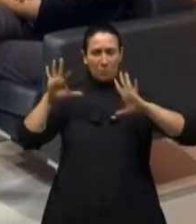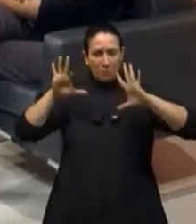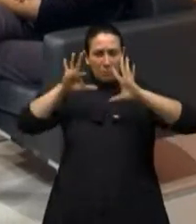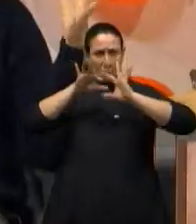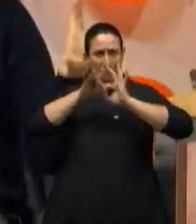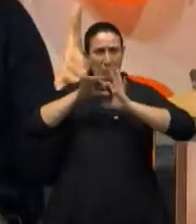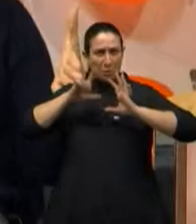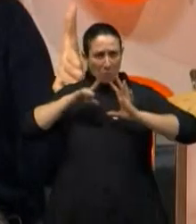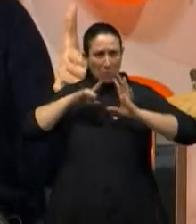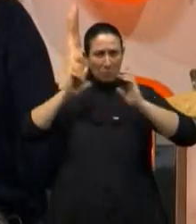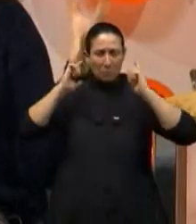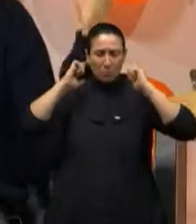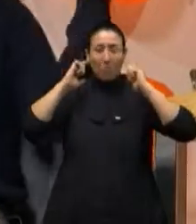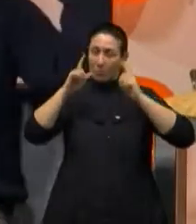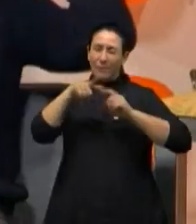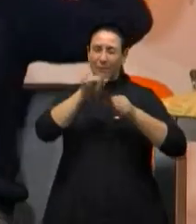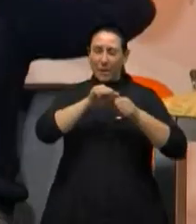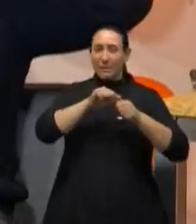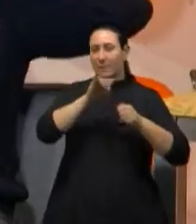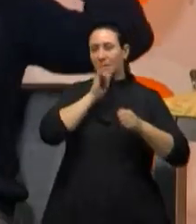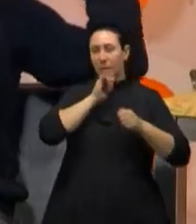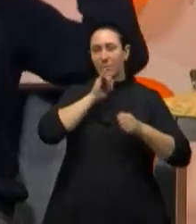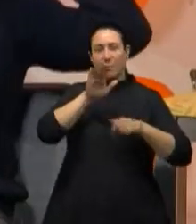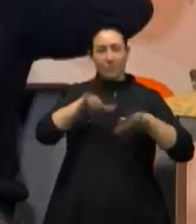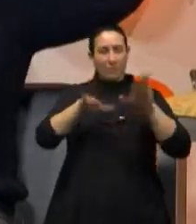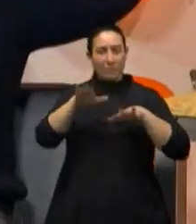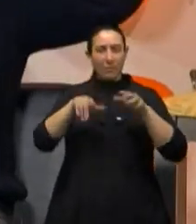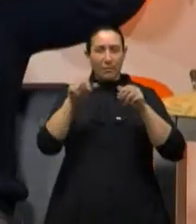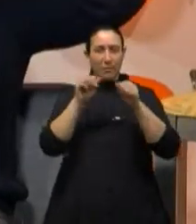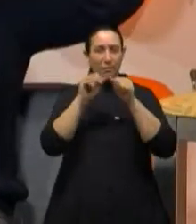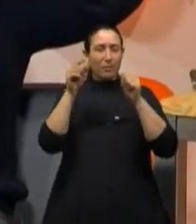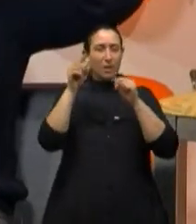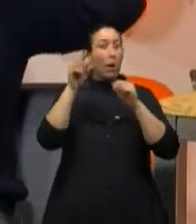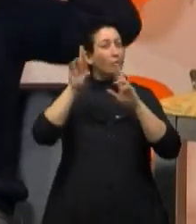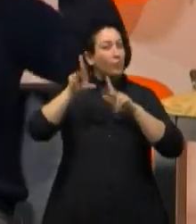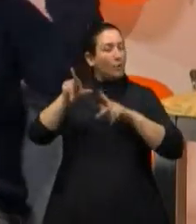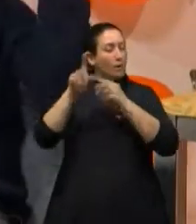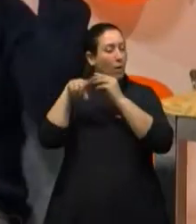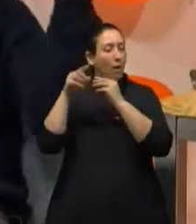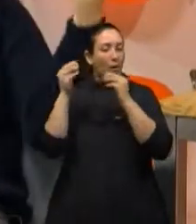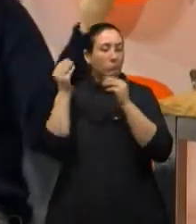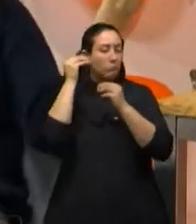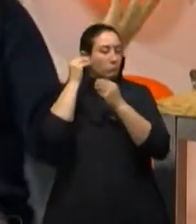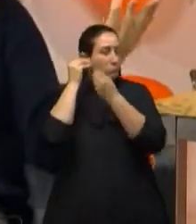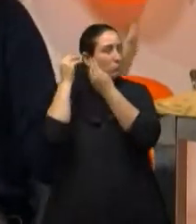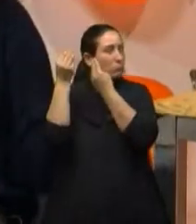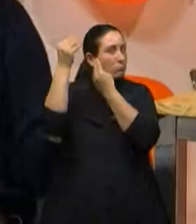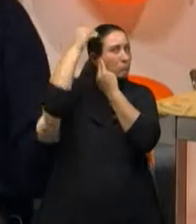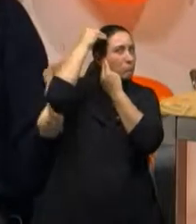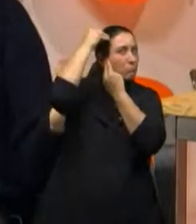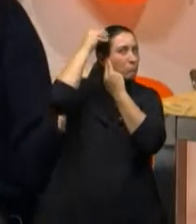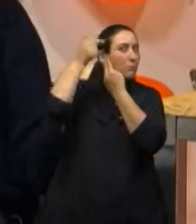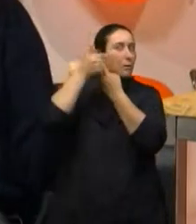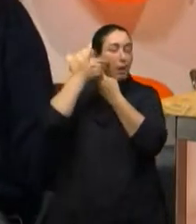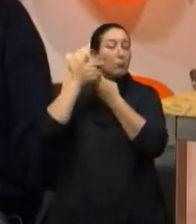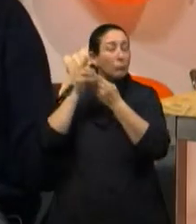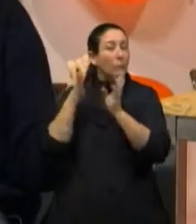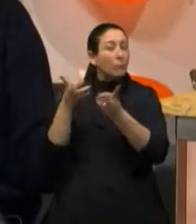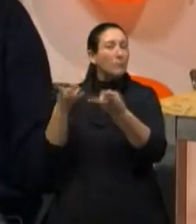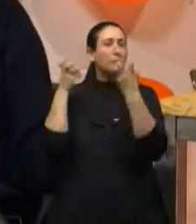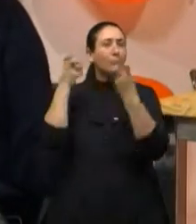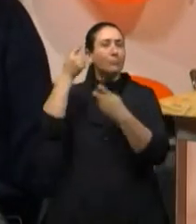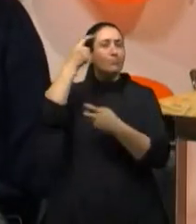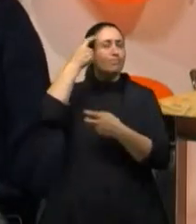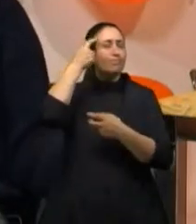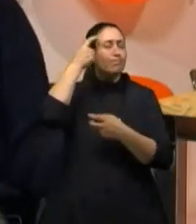entender nos testes que a gente faz de audição de cótica que é duas coisas diferentes ao mesmo tempo há um indício já de perda de memória